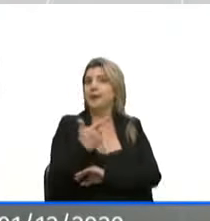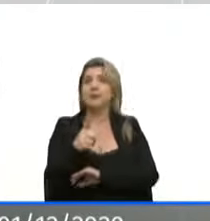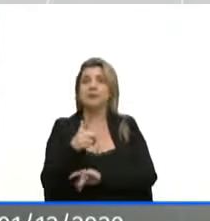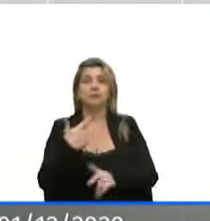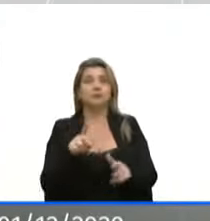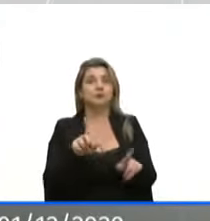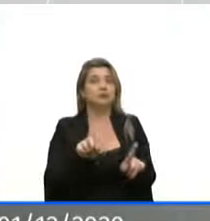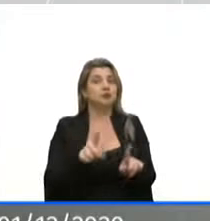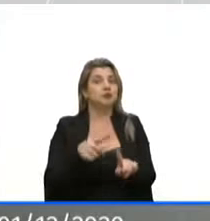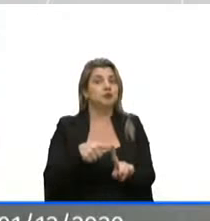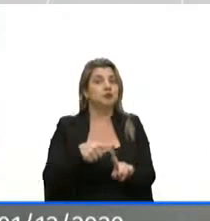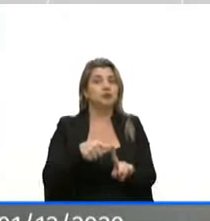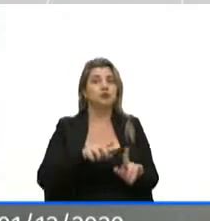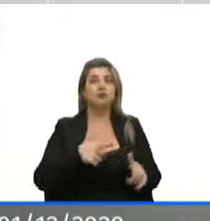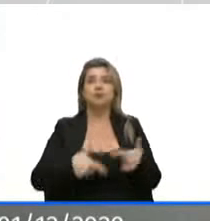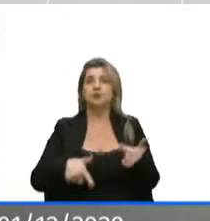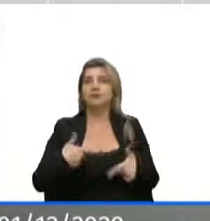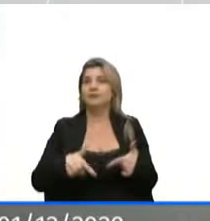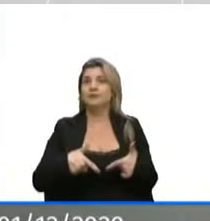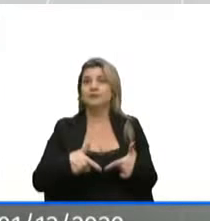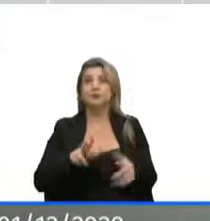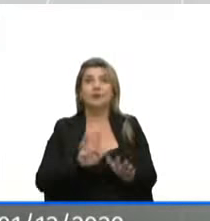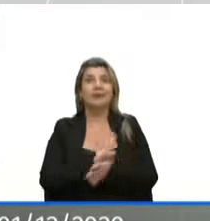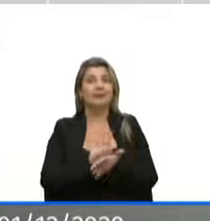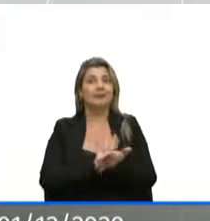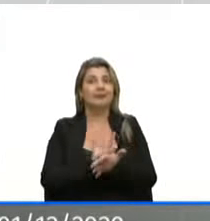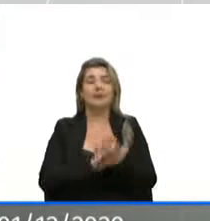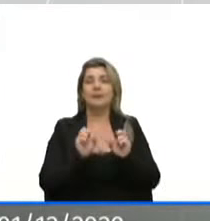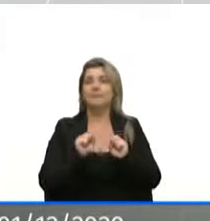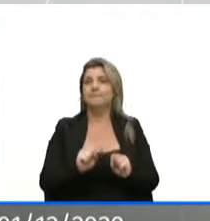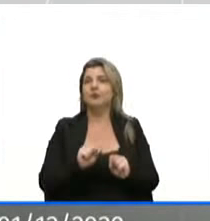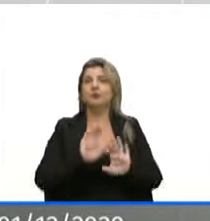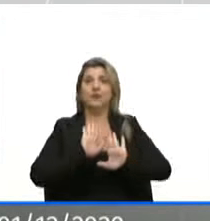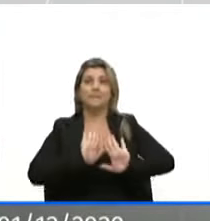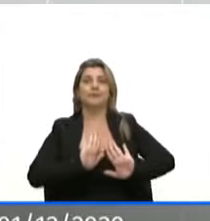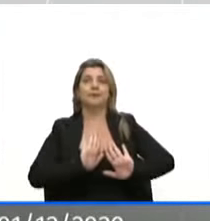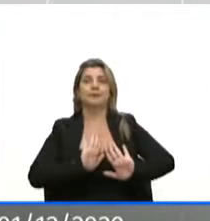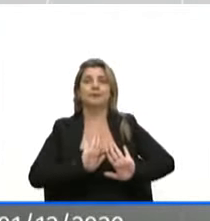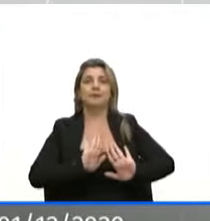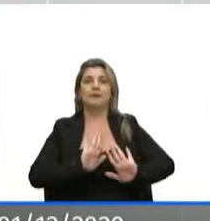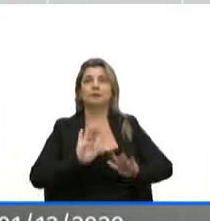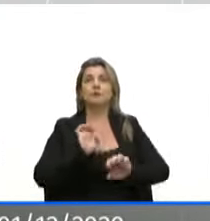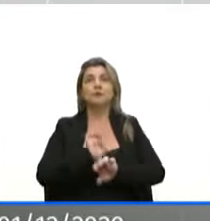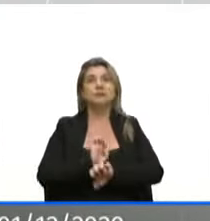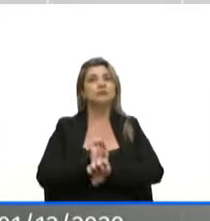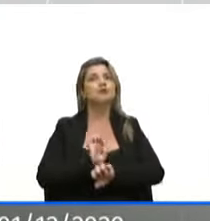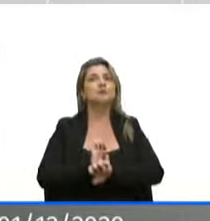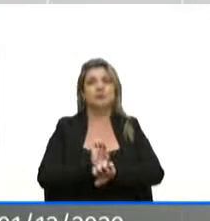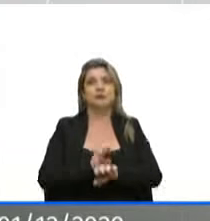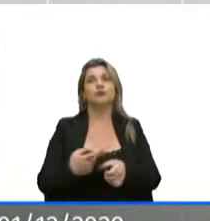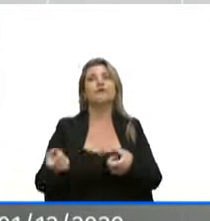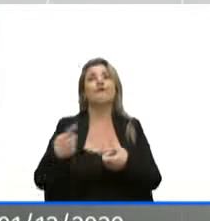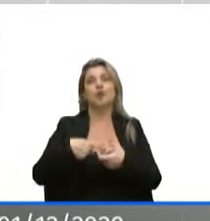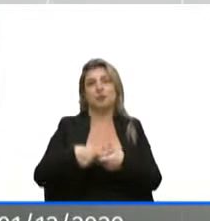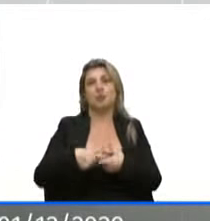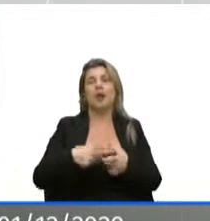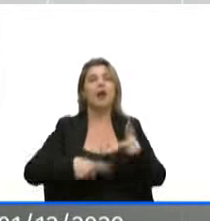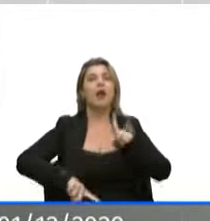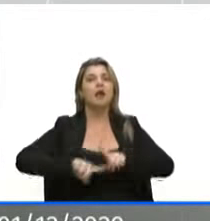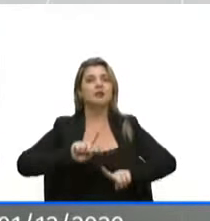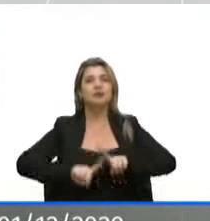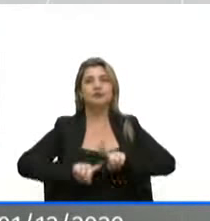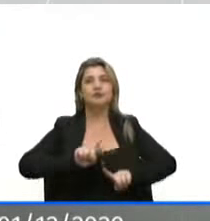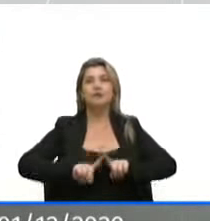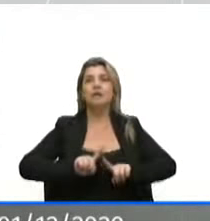ao trabalho e daqui a pouco, né, não se tem a possibilidade de continuar naquele ramo de atividade. Então fica aqui a manifestação e também peço apoio